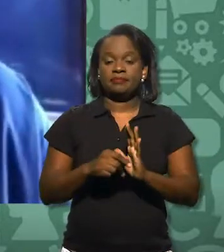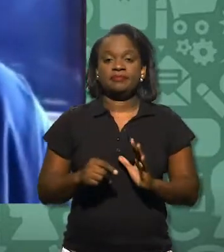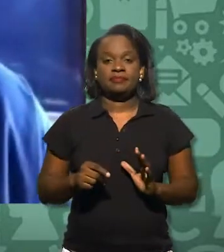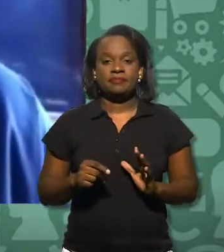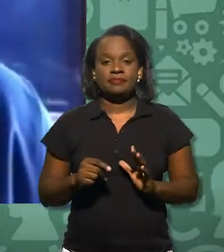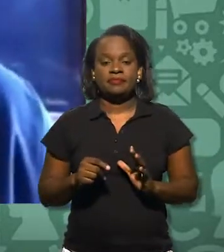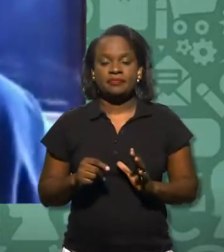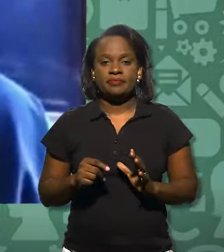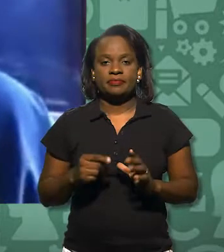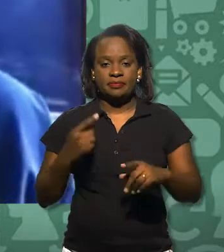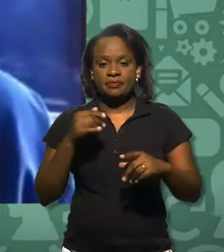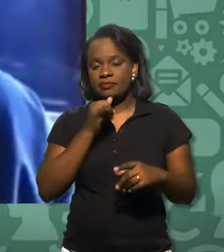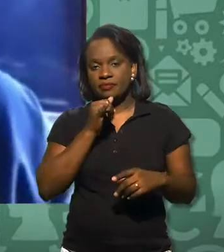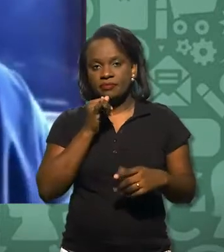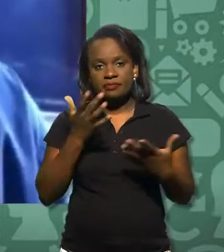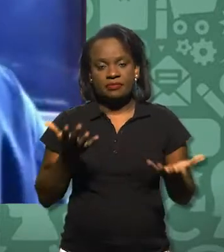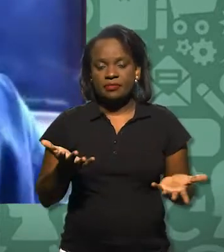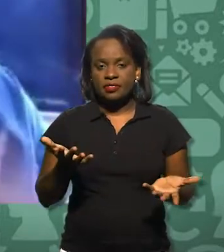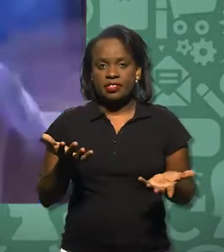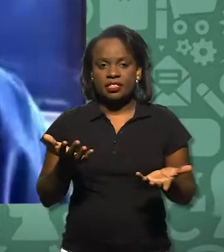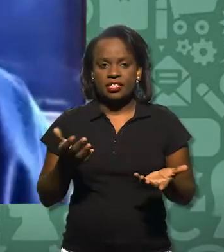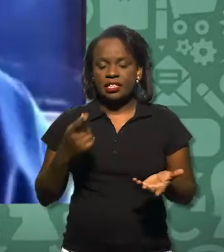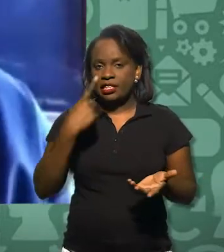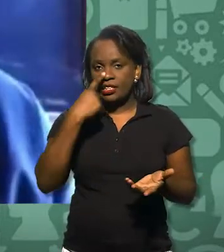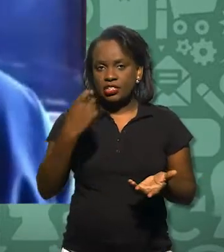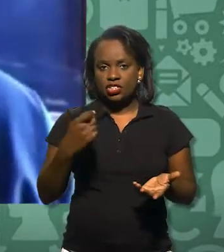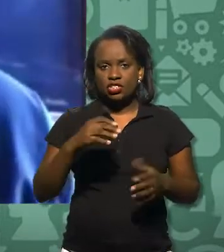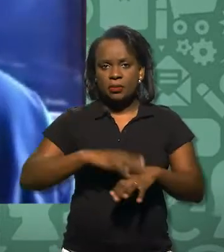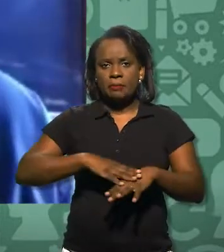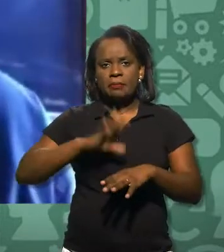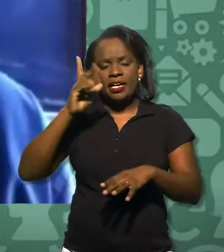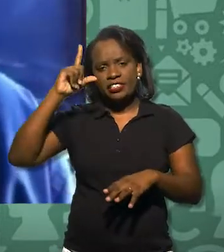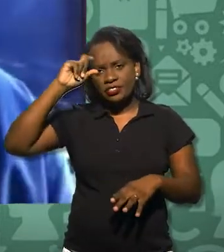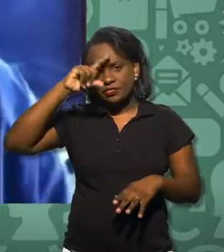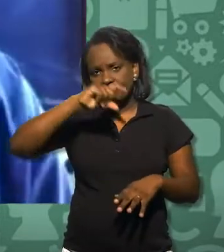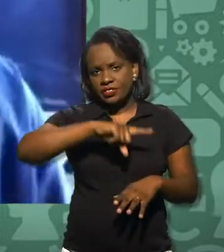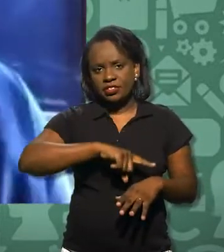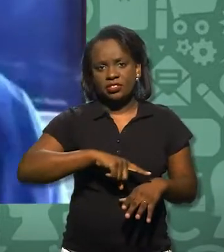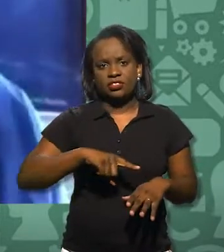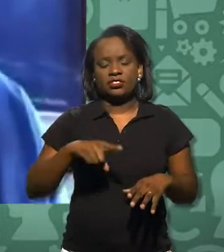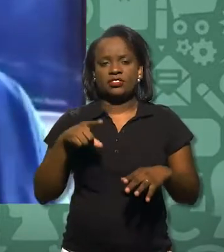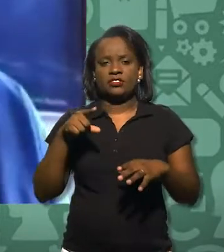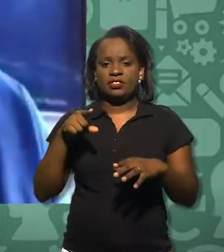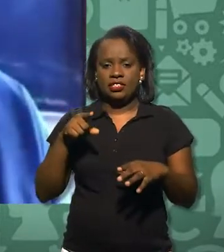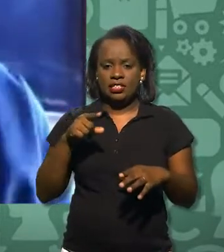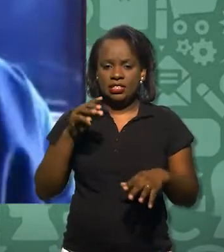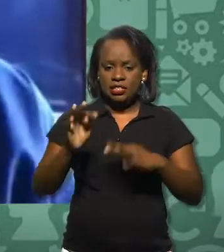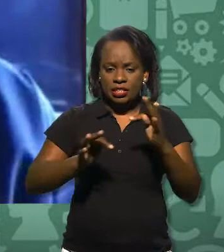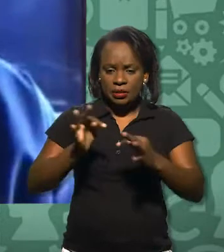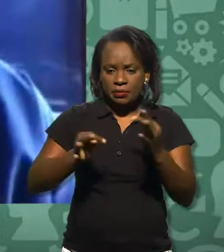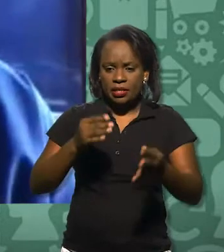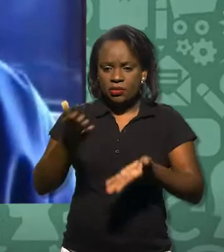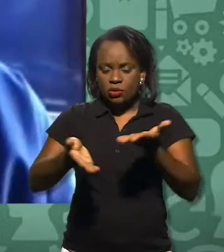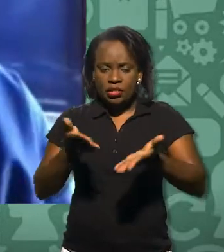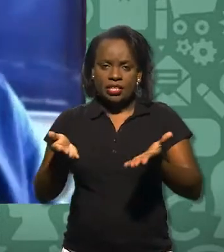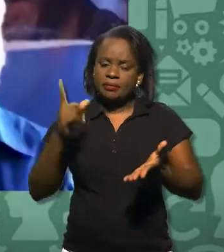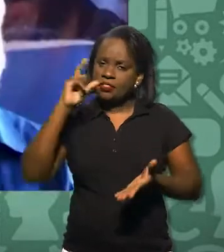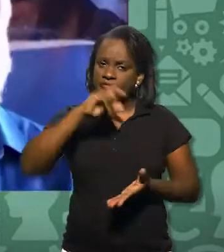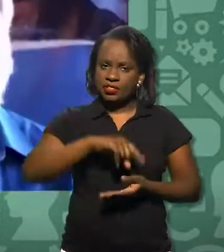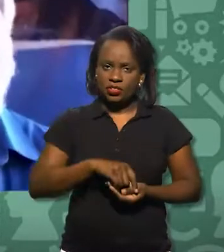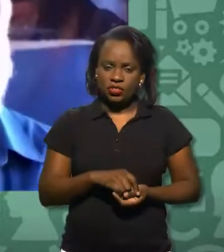industrial, que é, por exemplo, um lixo mais difícil de você lidar com ele,